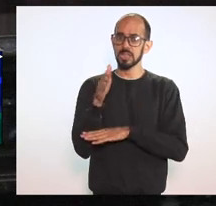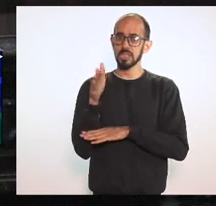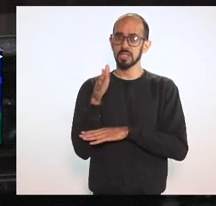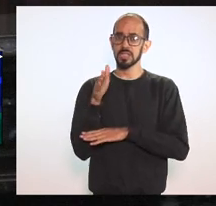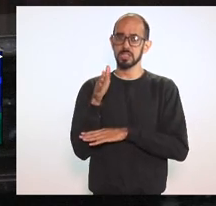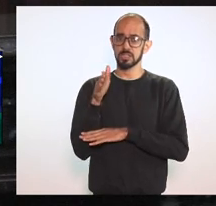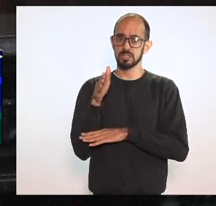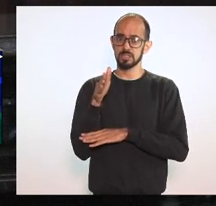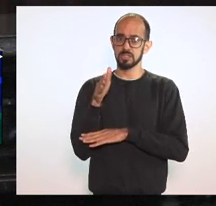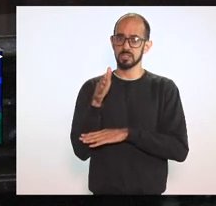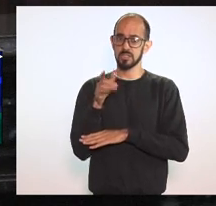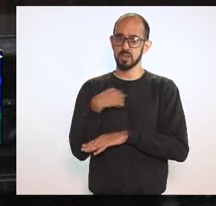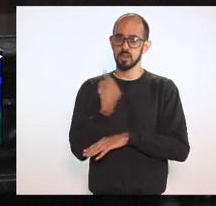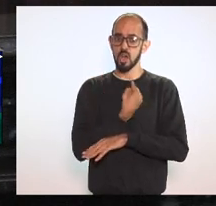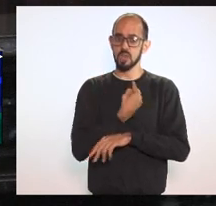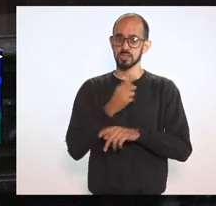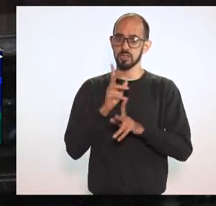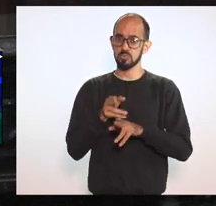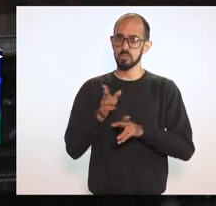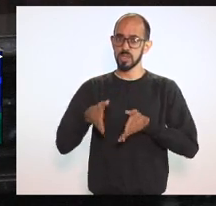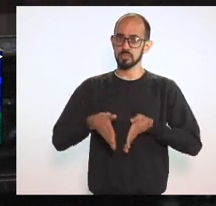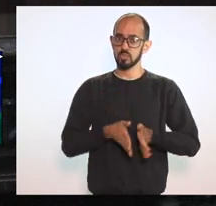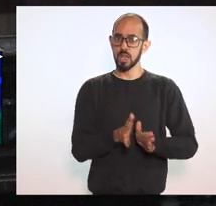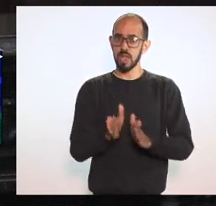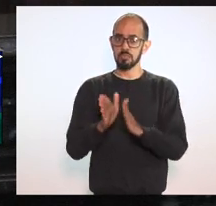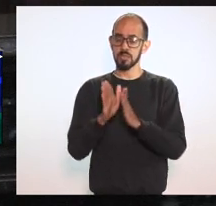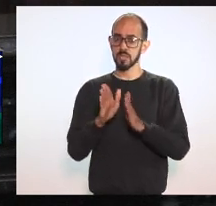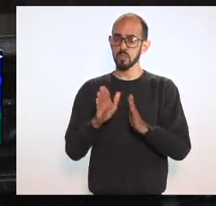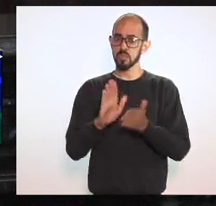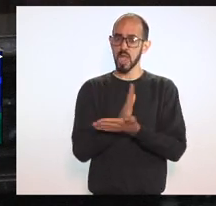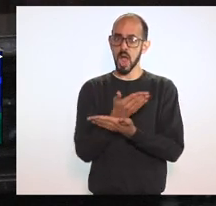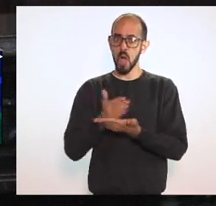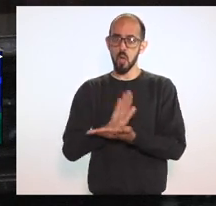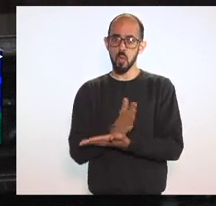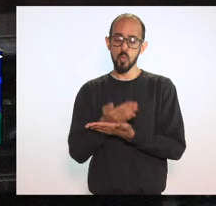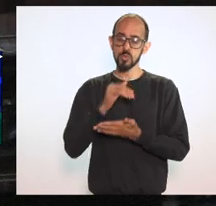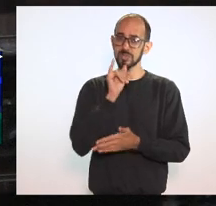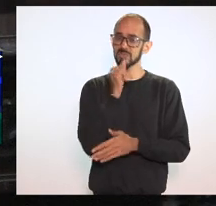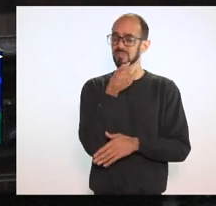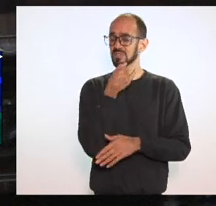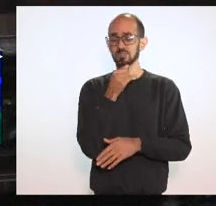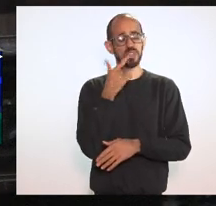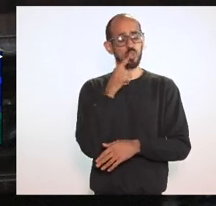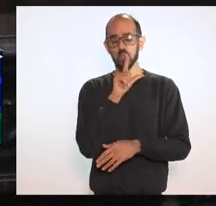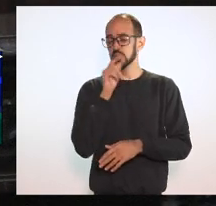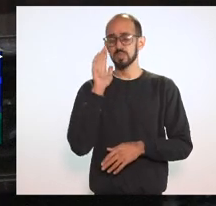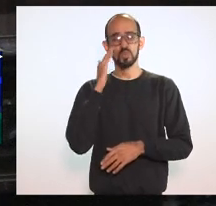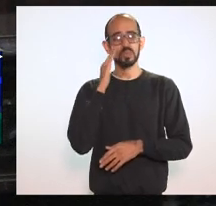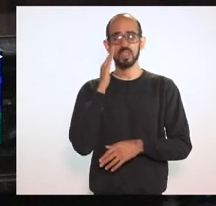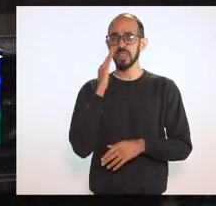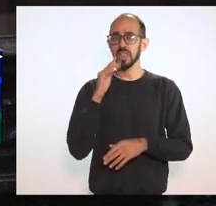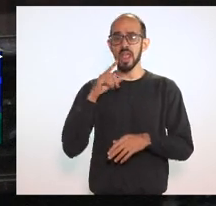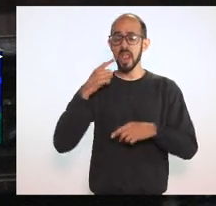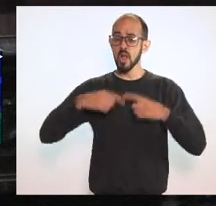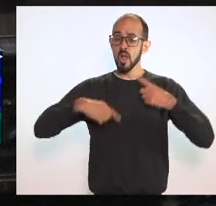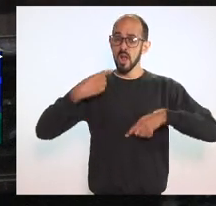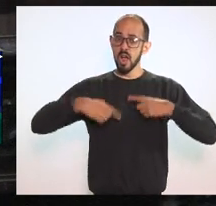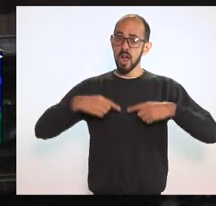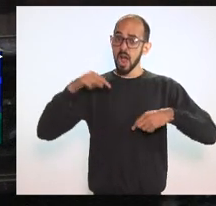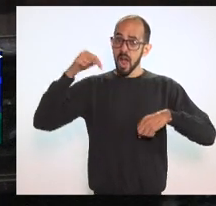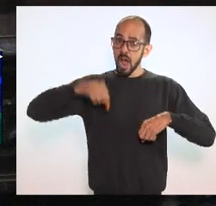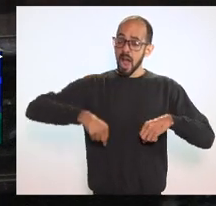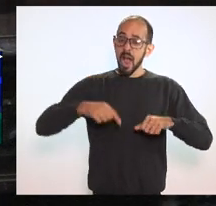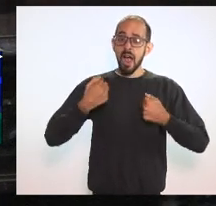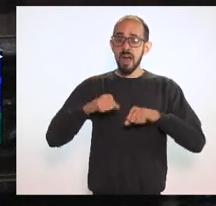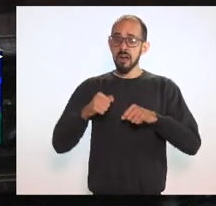nós estamos no mesmo caminho e alguns ainda infelizmente não entenderam que o nosso discurso aqui tinha